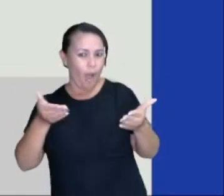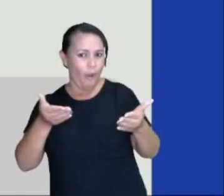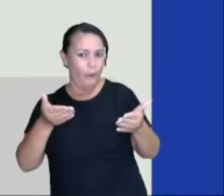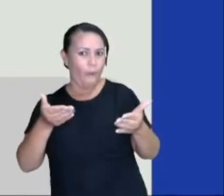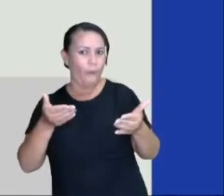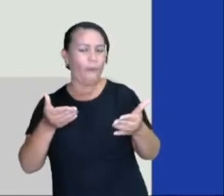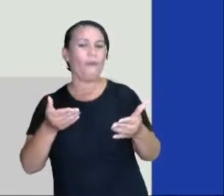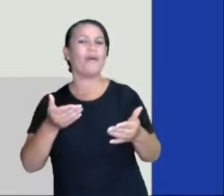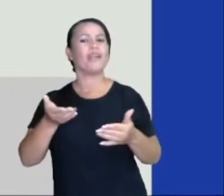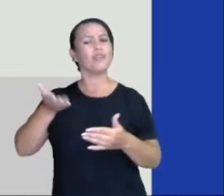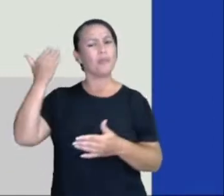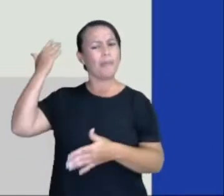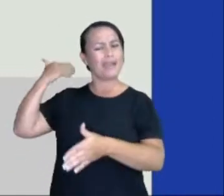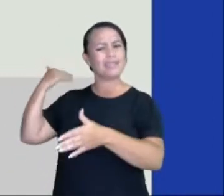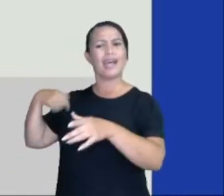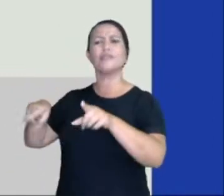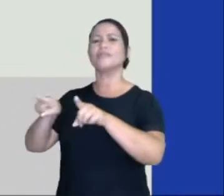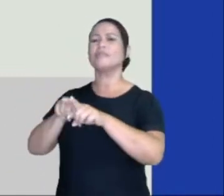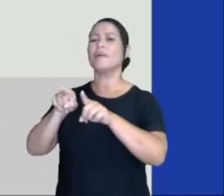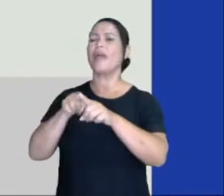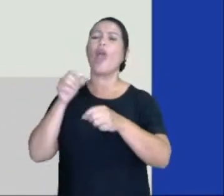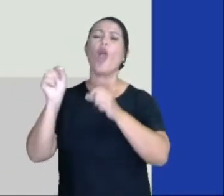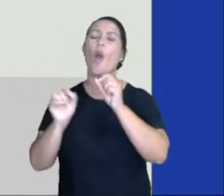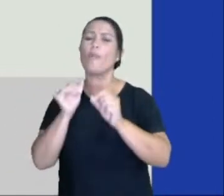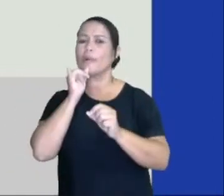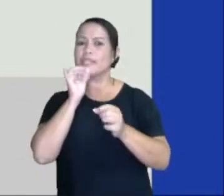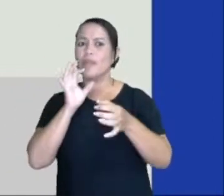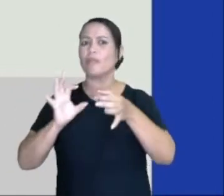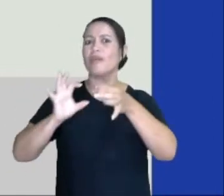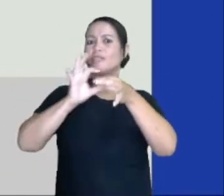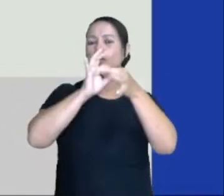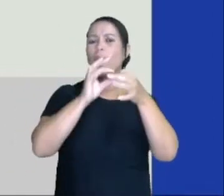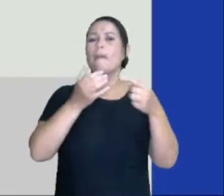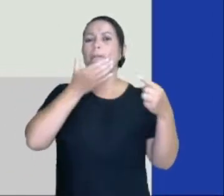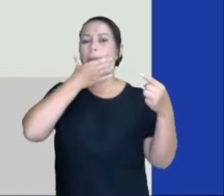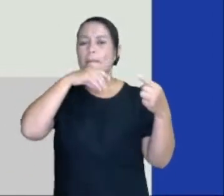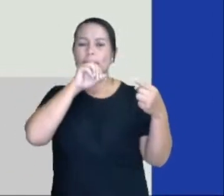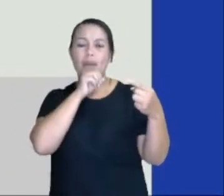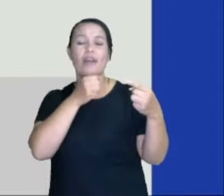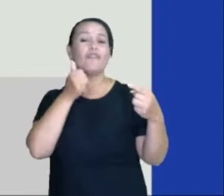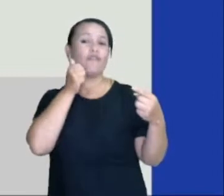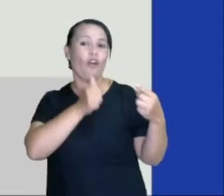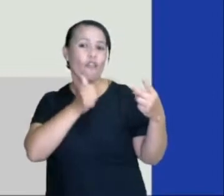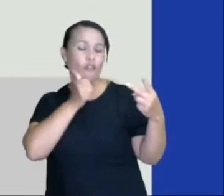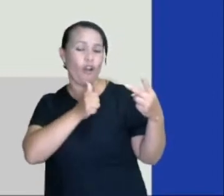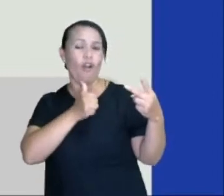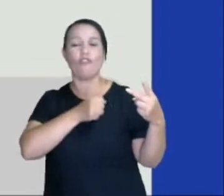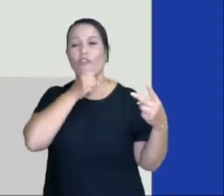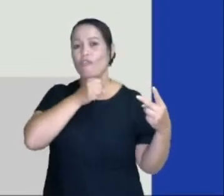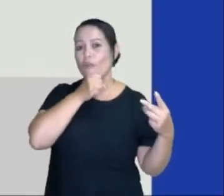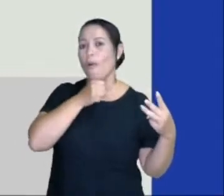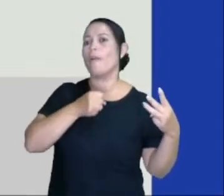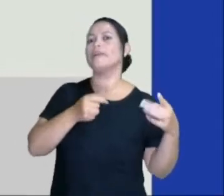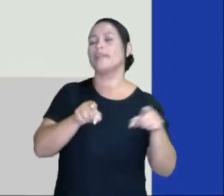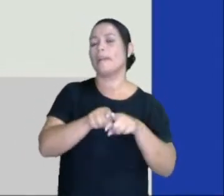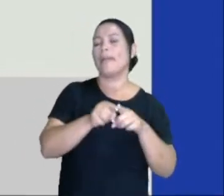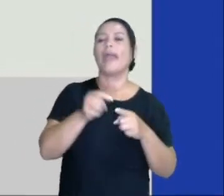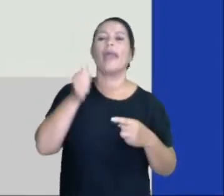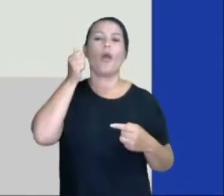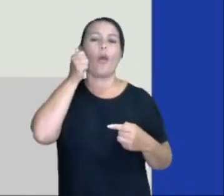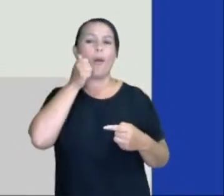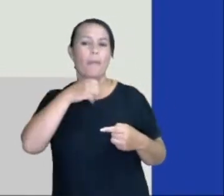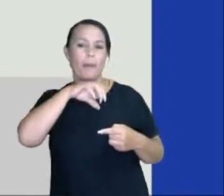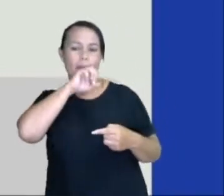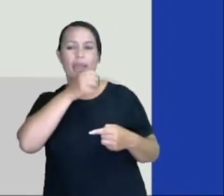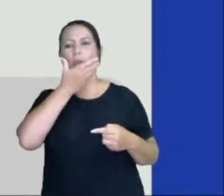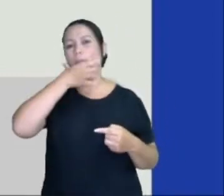árvore genealógica é formada pelos nossos avós paternos, maternos, o papai,